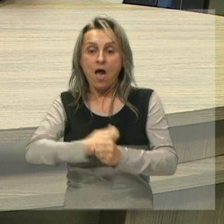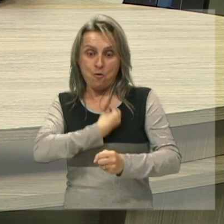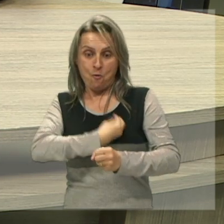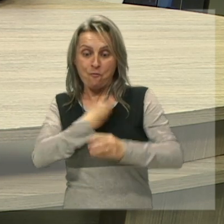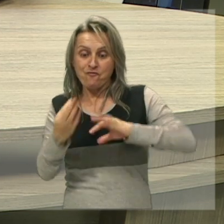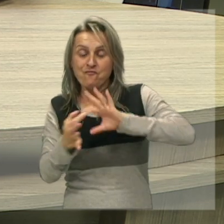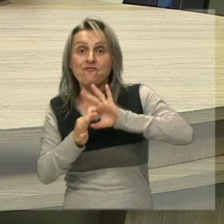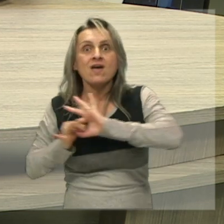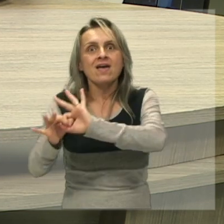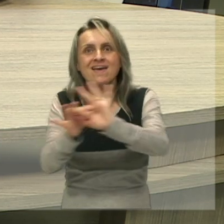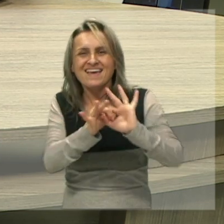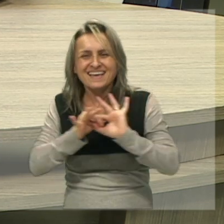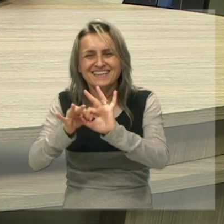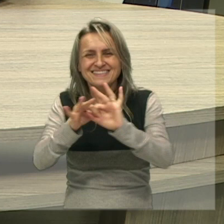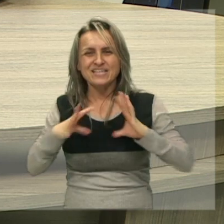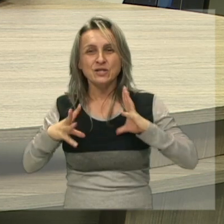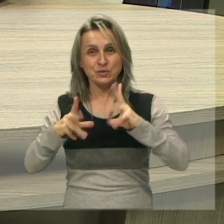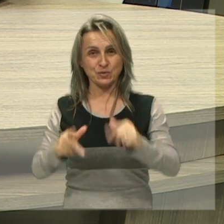dito, entre aspas, normal?